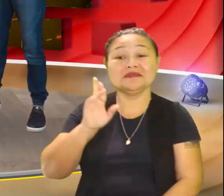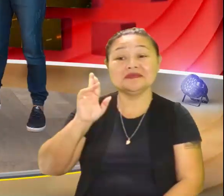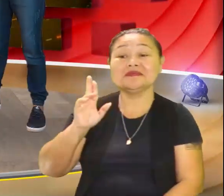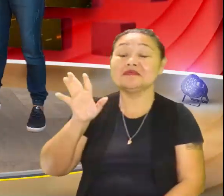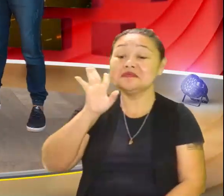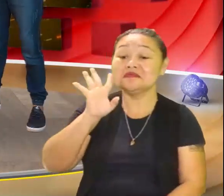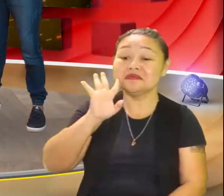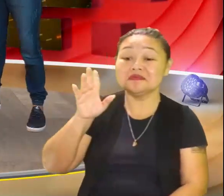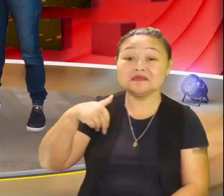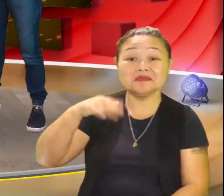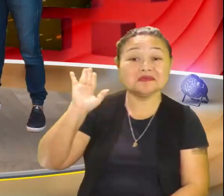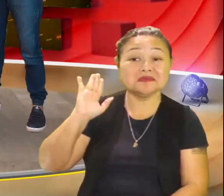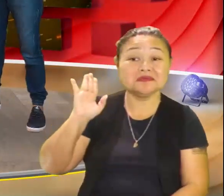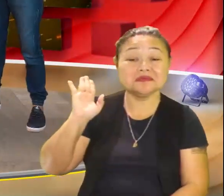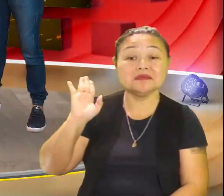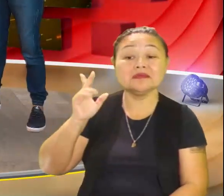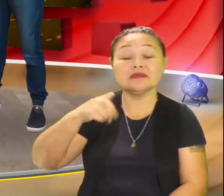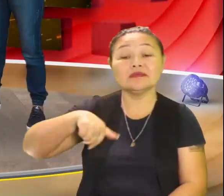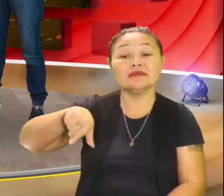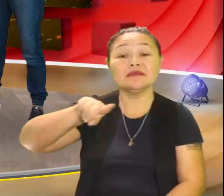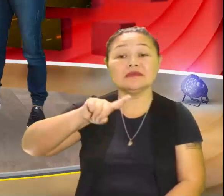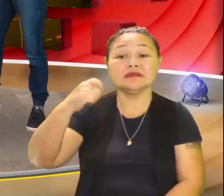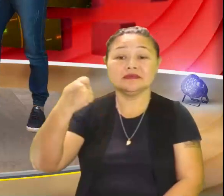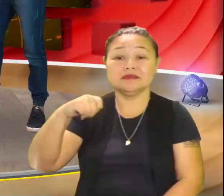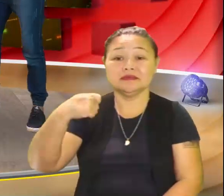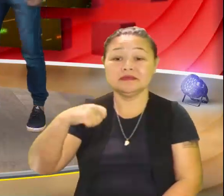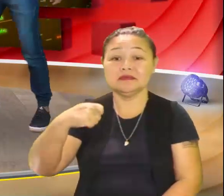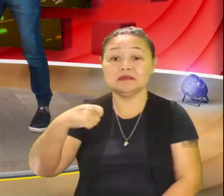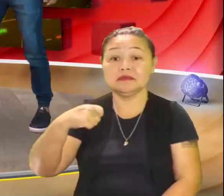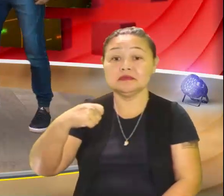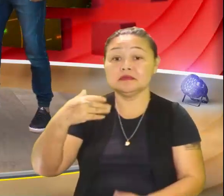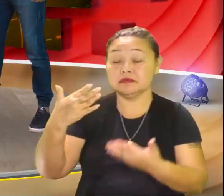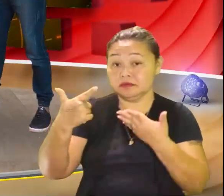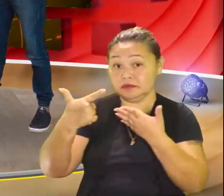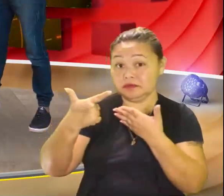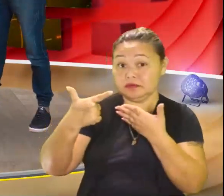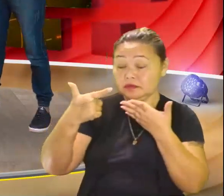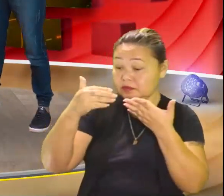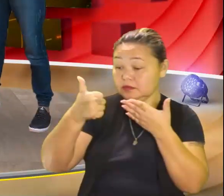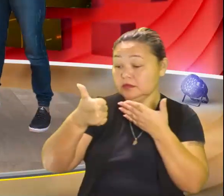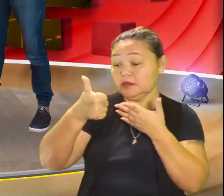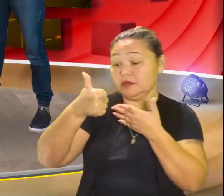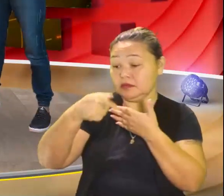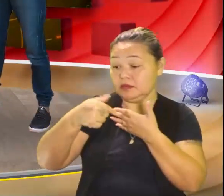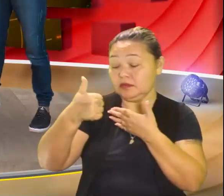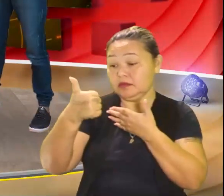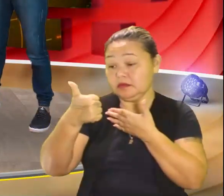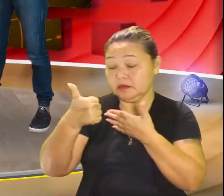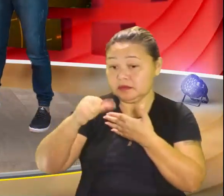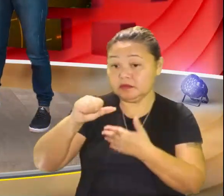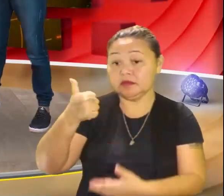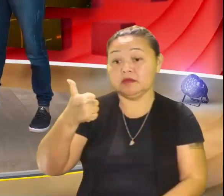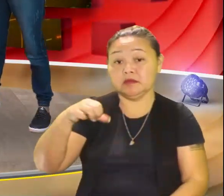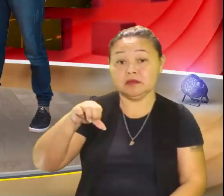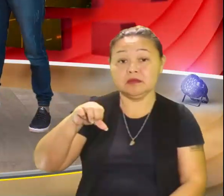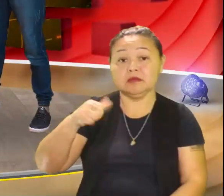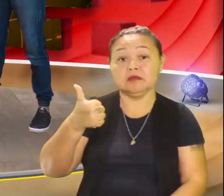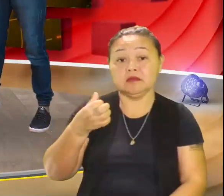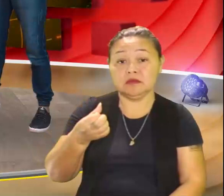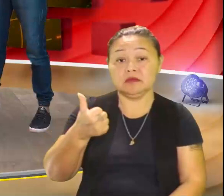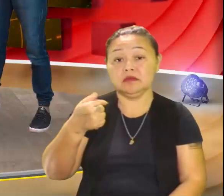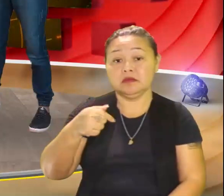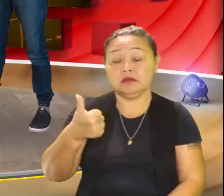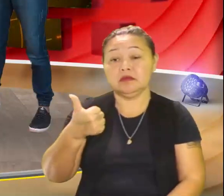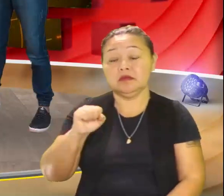pegada diferente. Legal? O mais legal ainda é que é o seguinte, vocês perceberam que os 3 últimos números aqui, ó, 17, 18, 19, não, 16 na